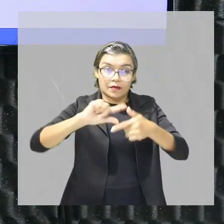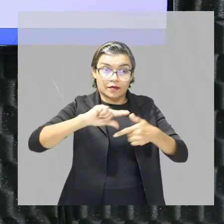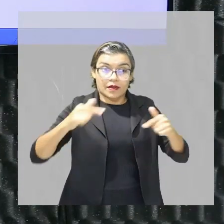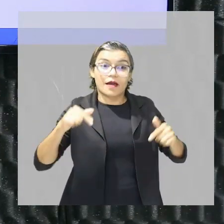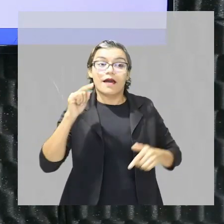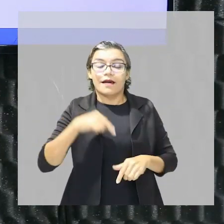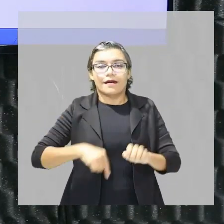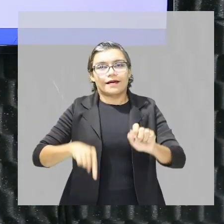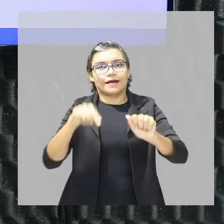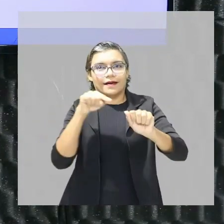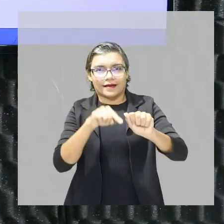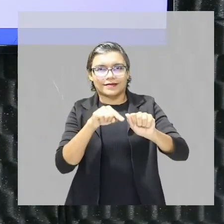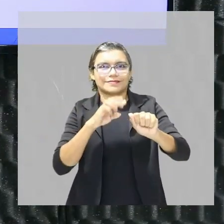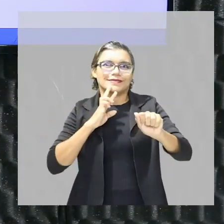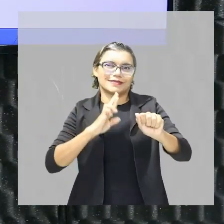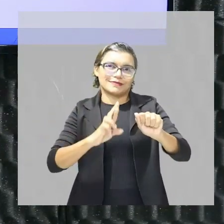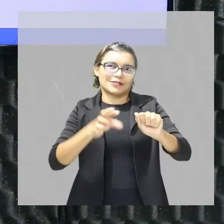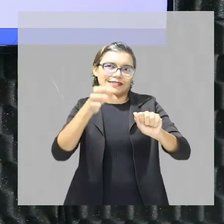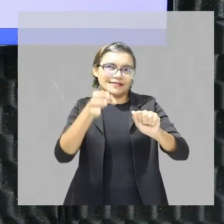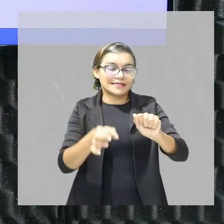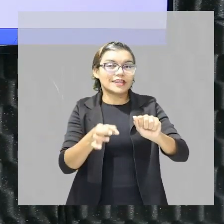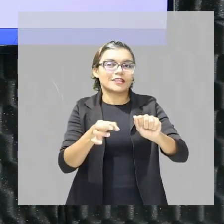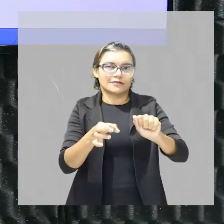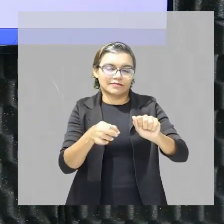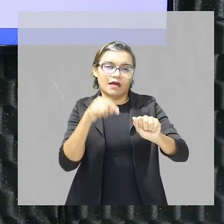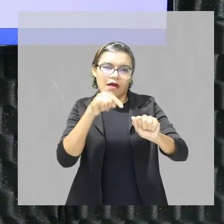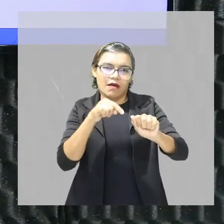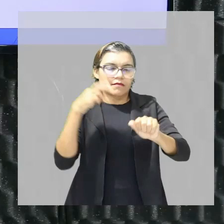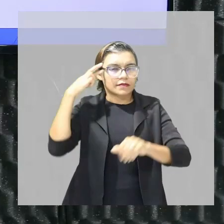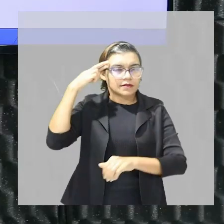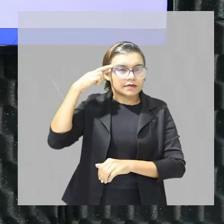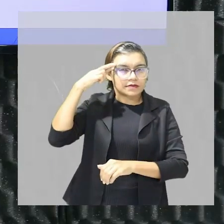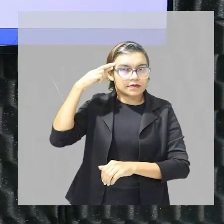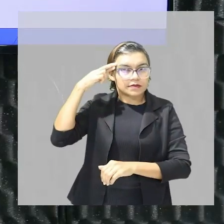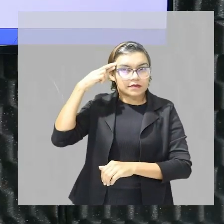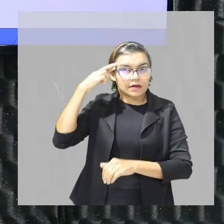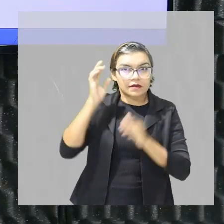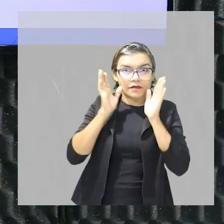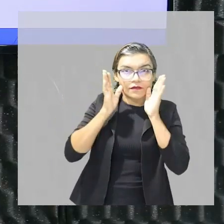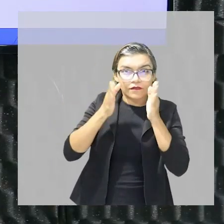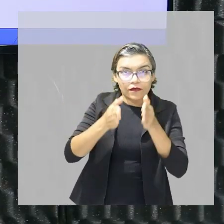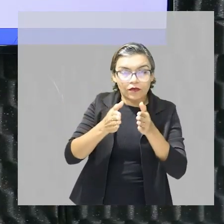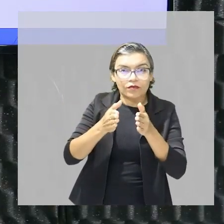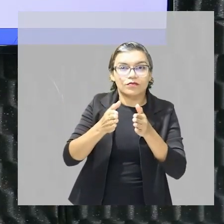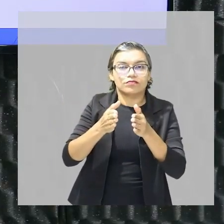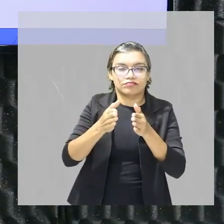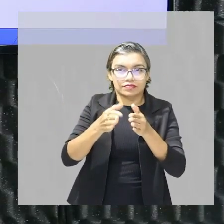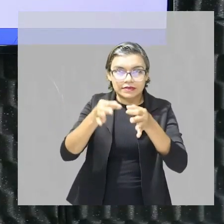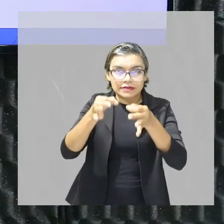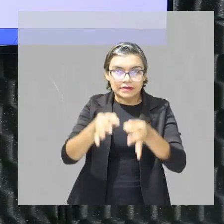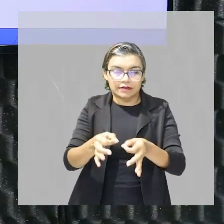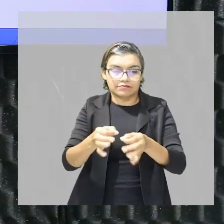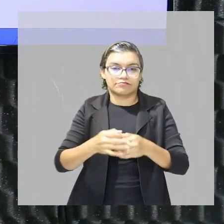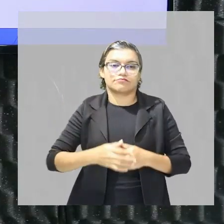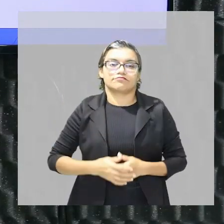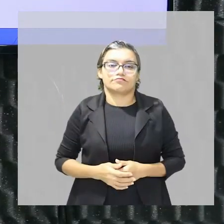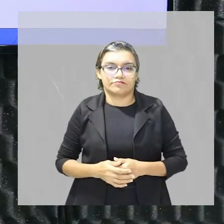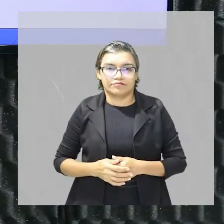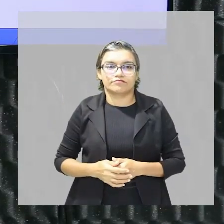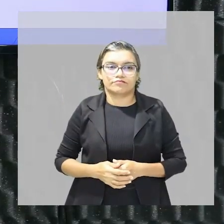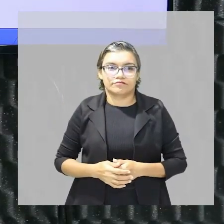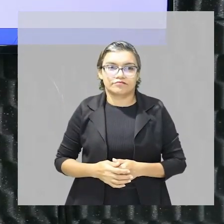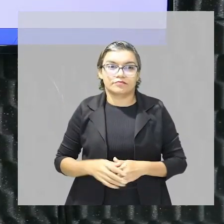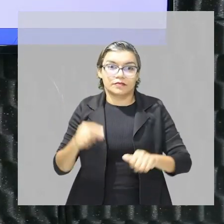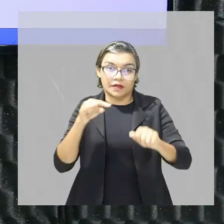a letra A que é claro sem entrada na racionalidade ou na razão humano correto perfeito então aqui você vai